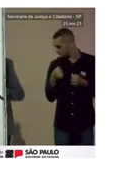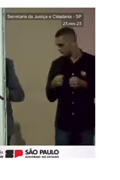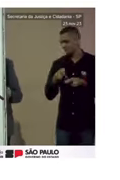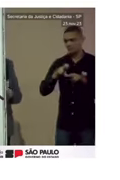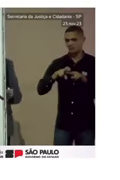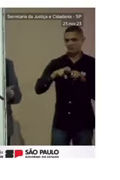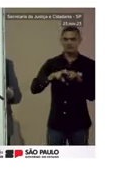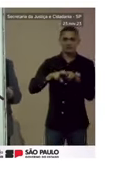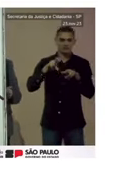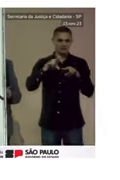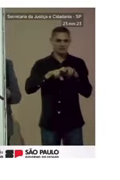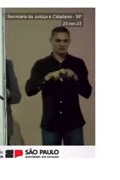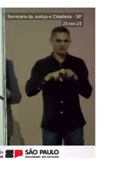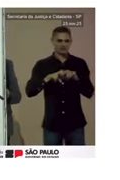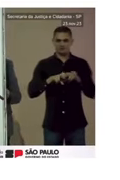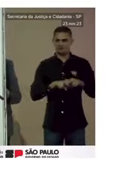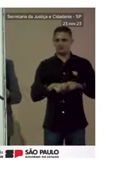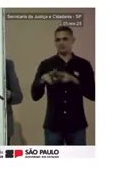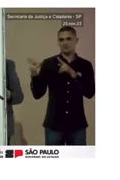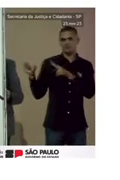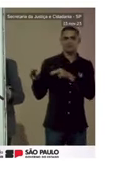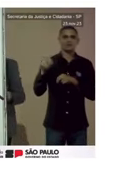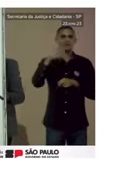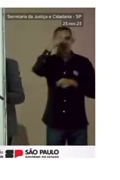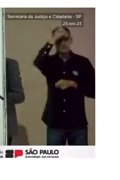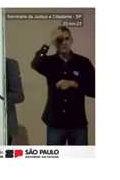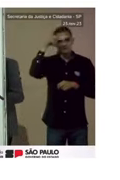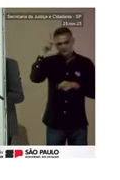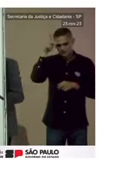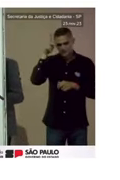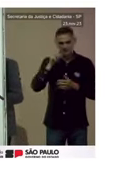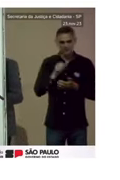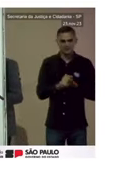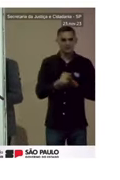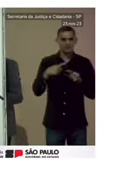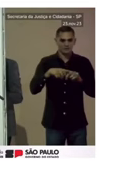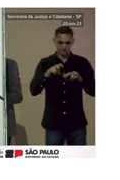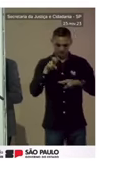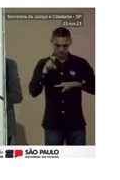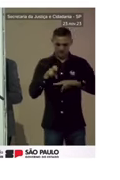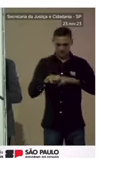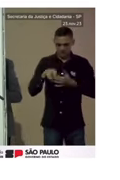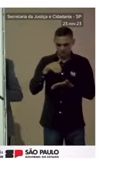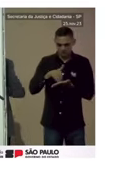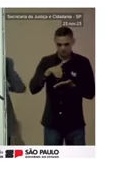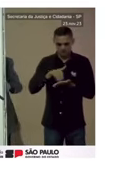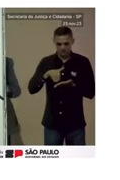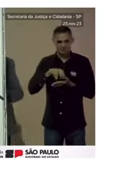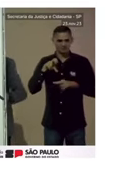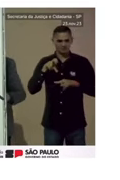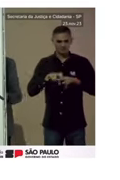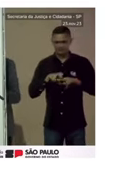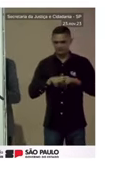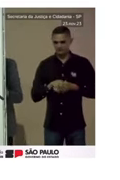prefeito, vocês vão sentar aqui na cadeira do secretário,